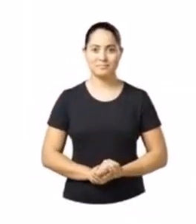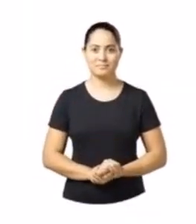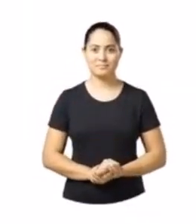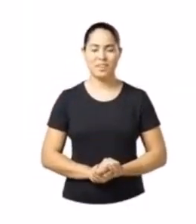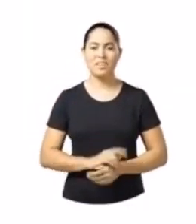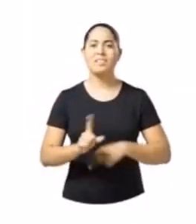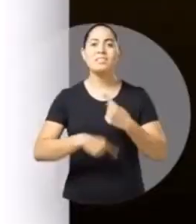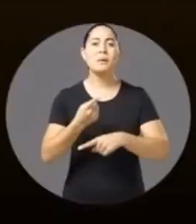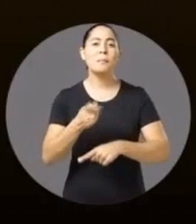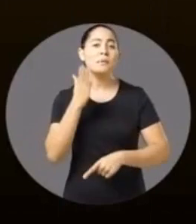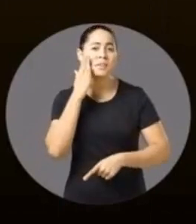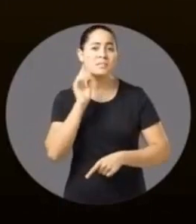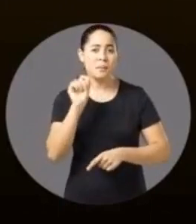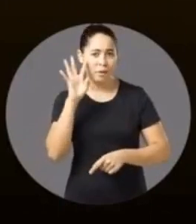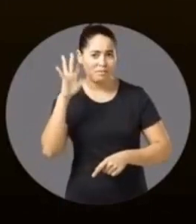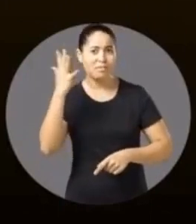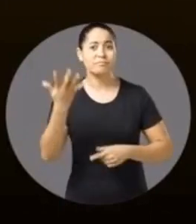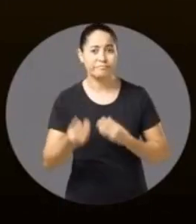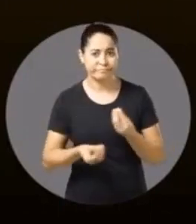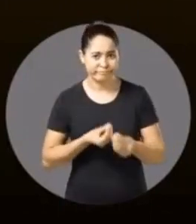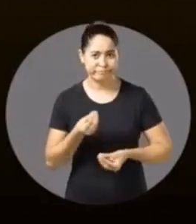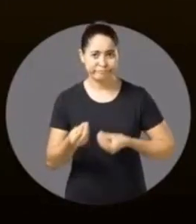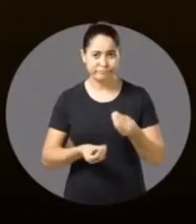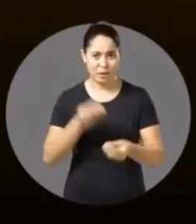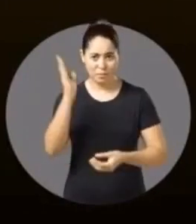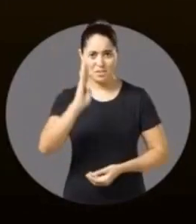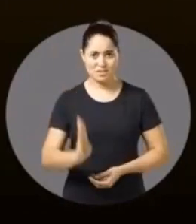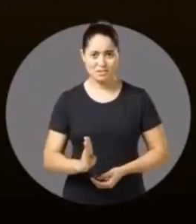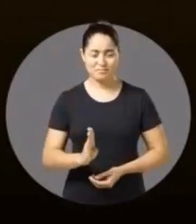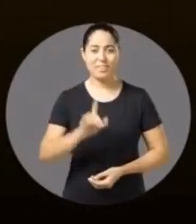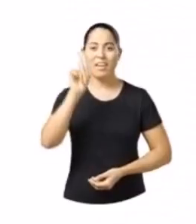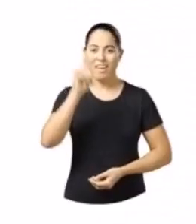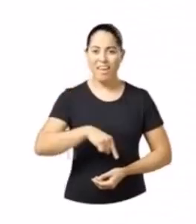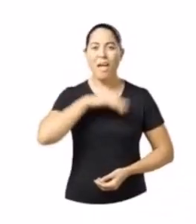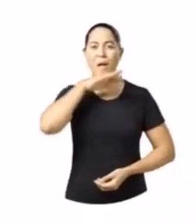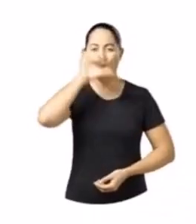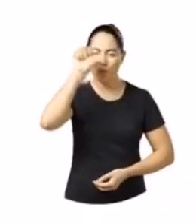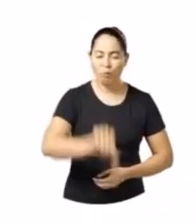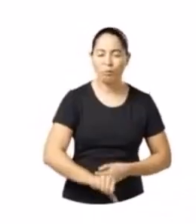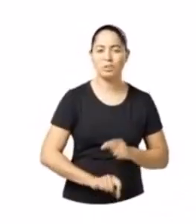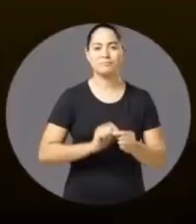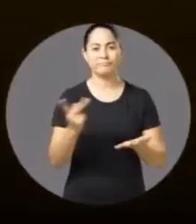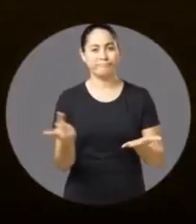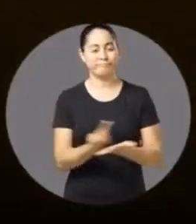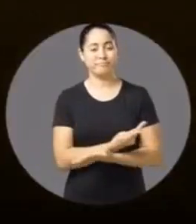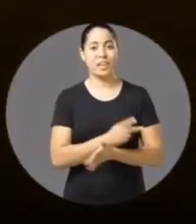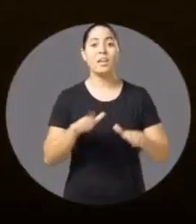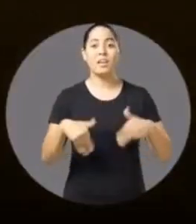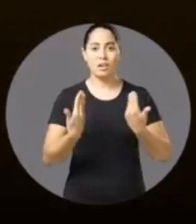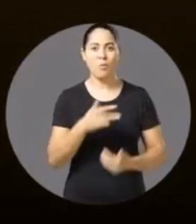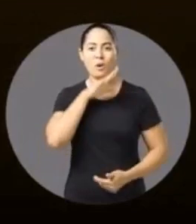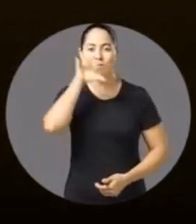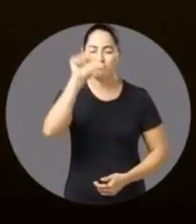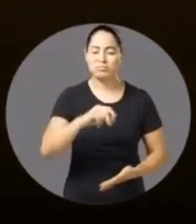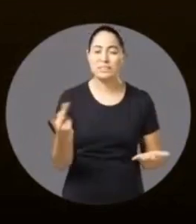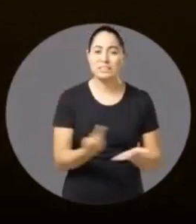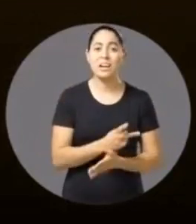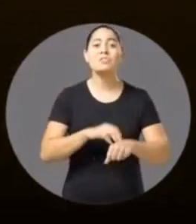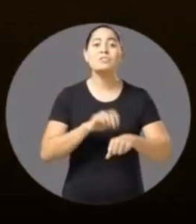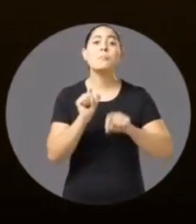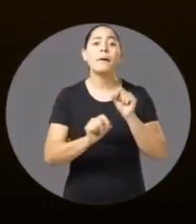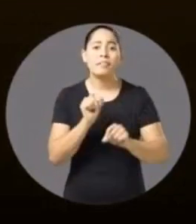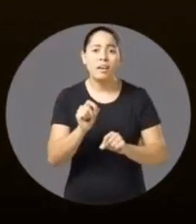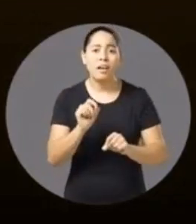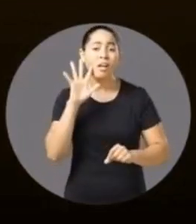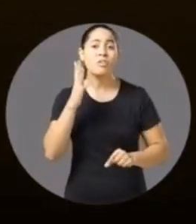Bolsonaro. No fundo, você sabe como tudo isso acaba no Brasil. Vai dar ruim. E quando dá ruim, quem os